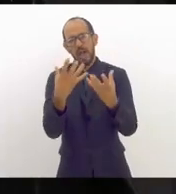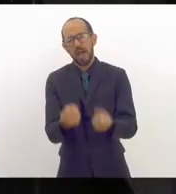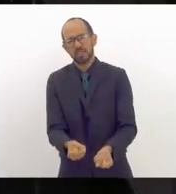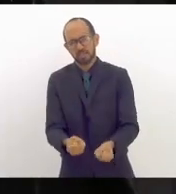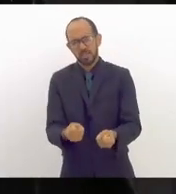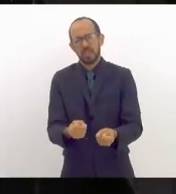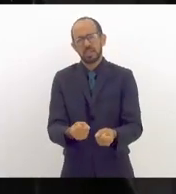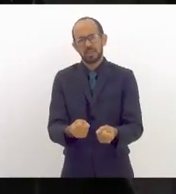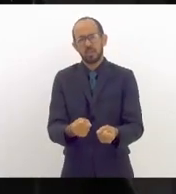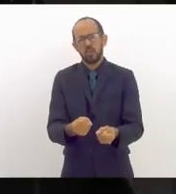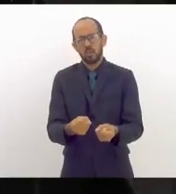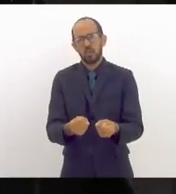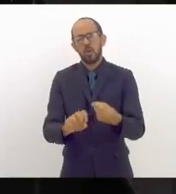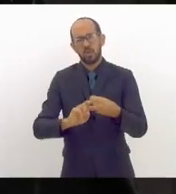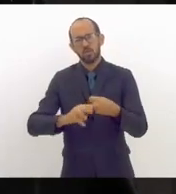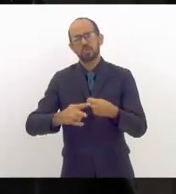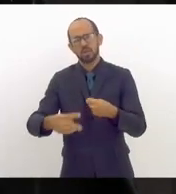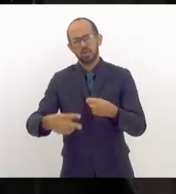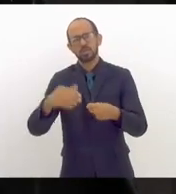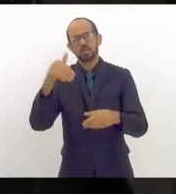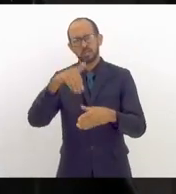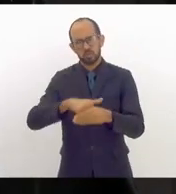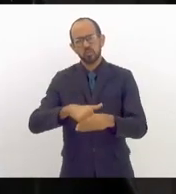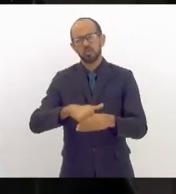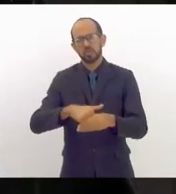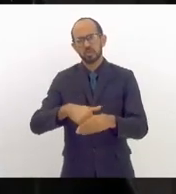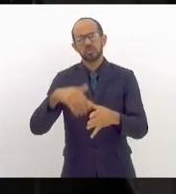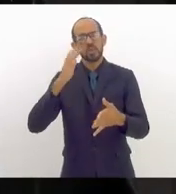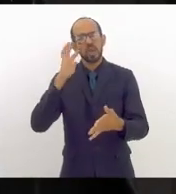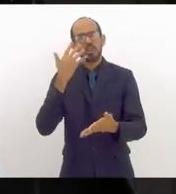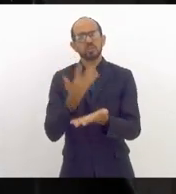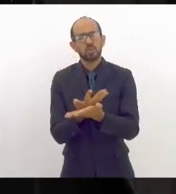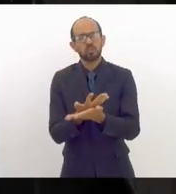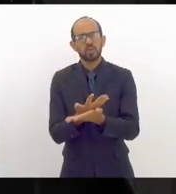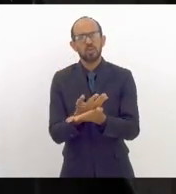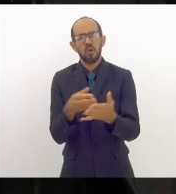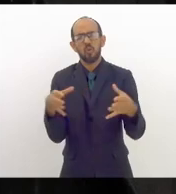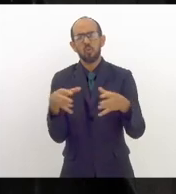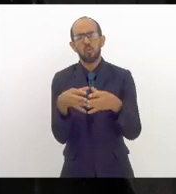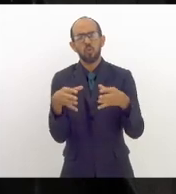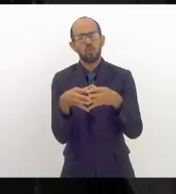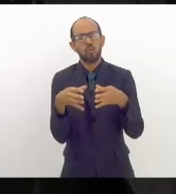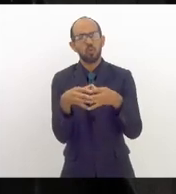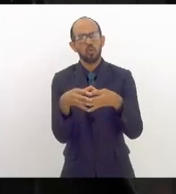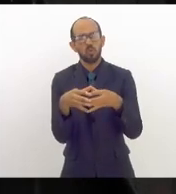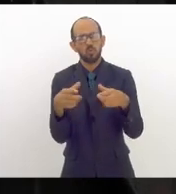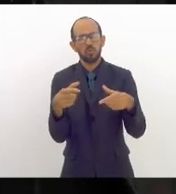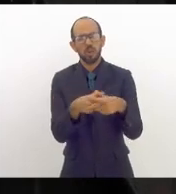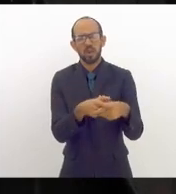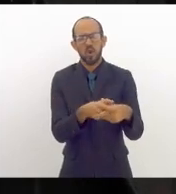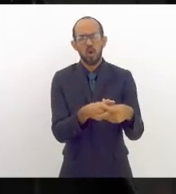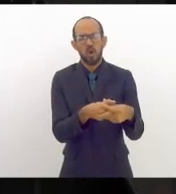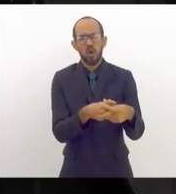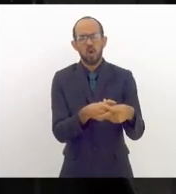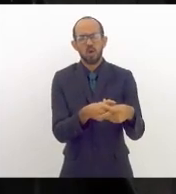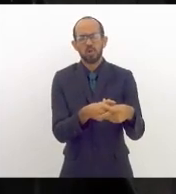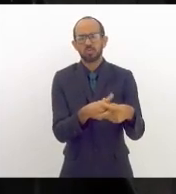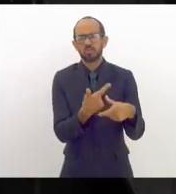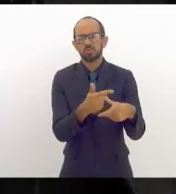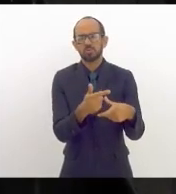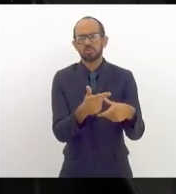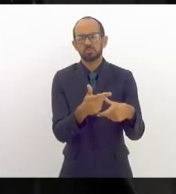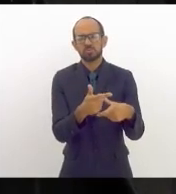não se conformam que perderam e decidiram o grupo minoritário prioritário inexpressivo